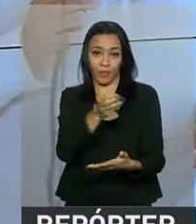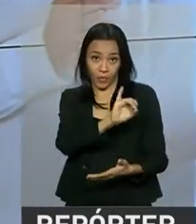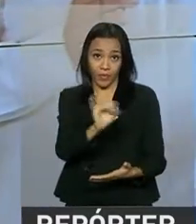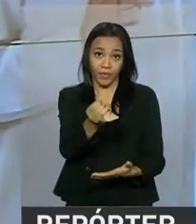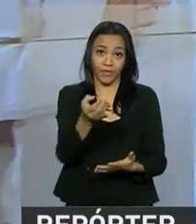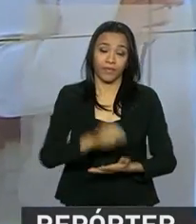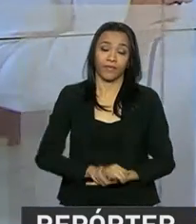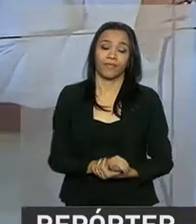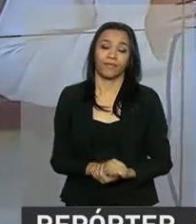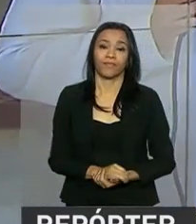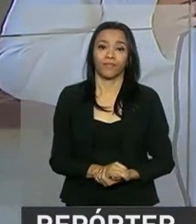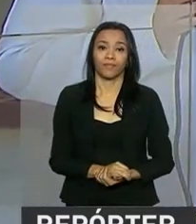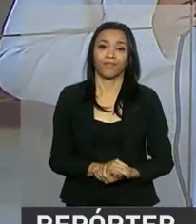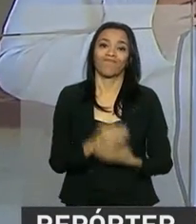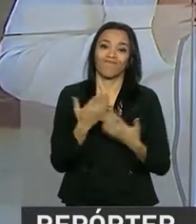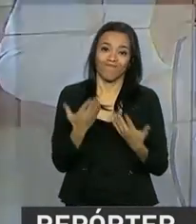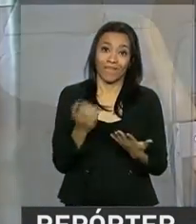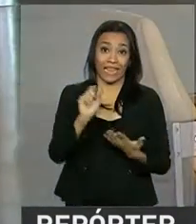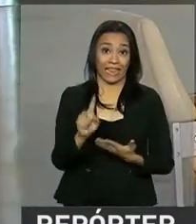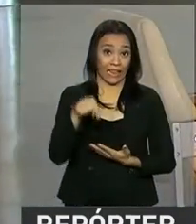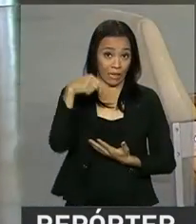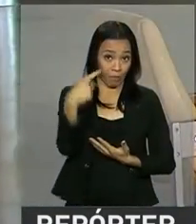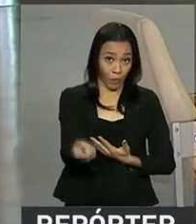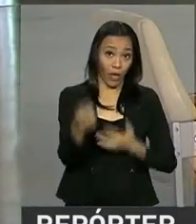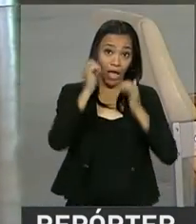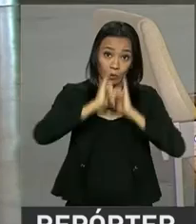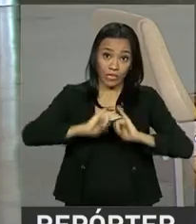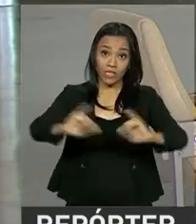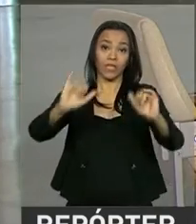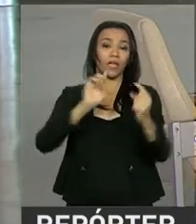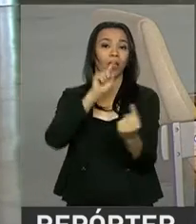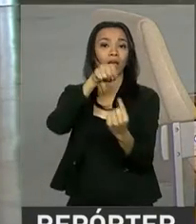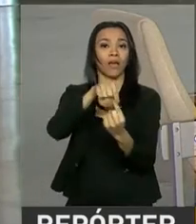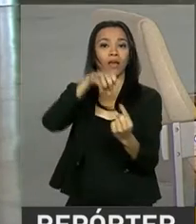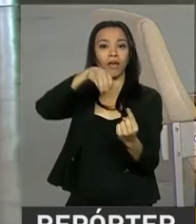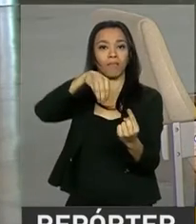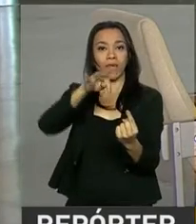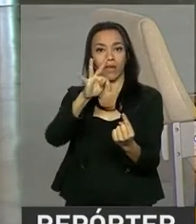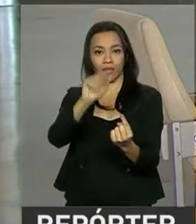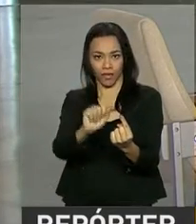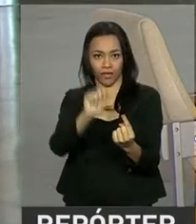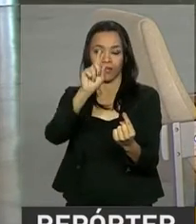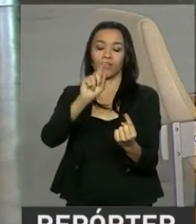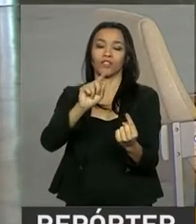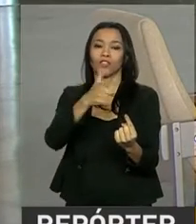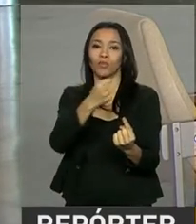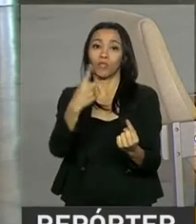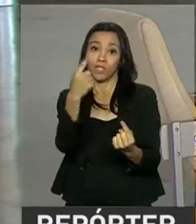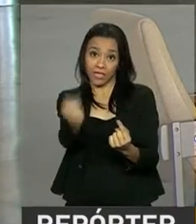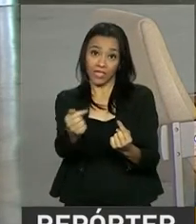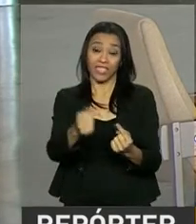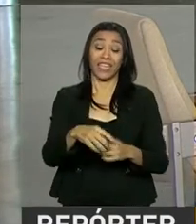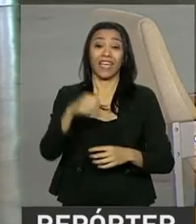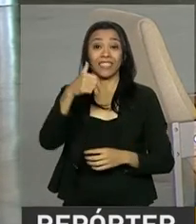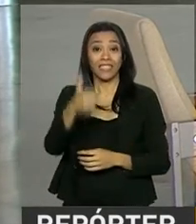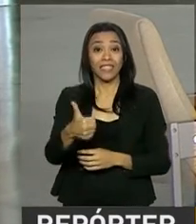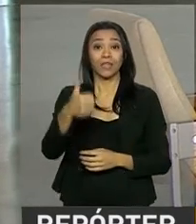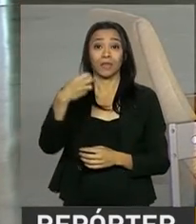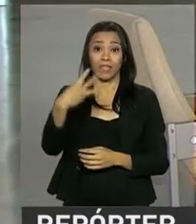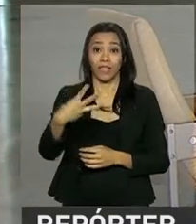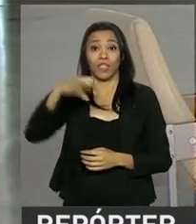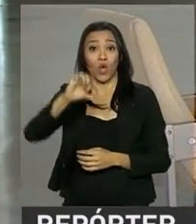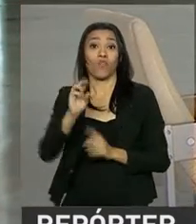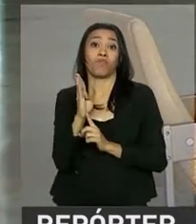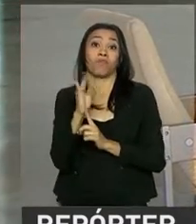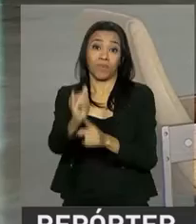issa danielle depois de anunciar a meta fiscal para 2017 é de um déficit de 139 bilhões de